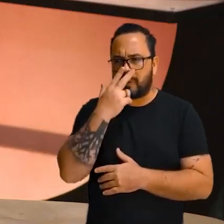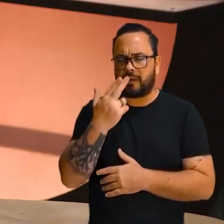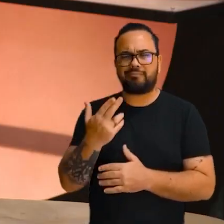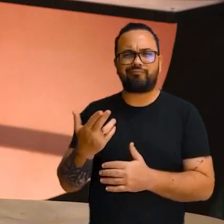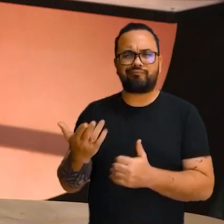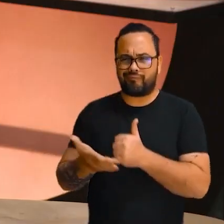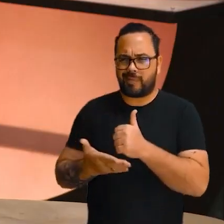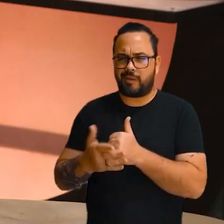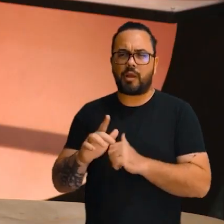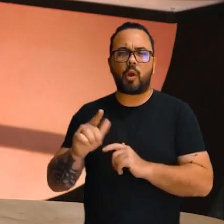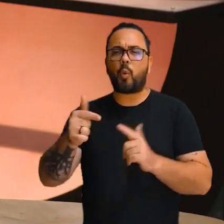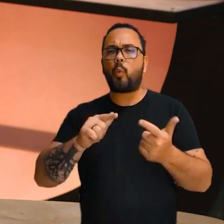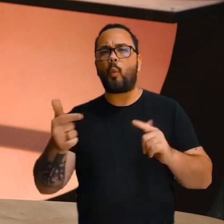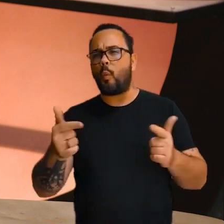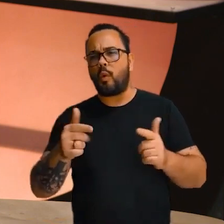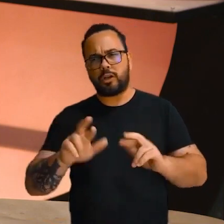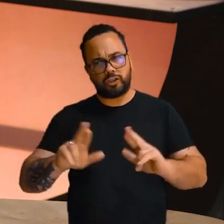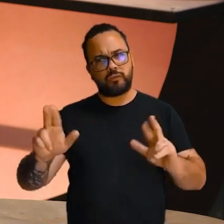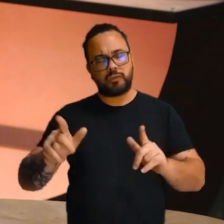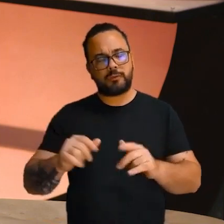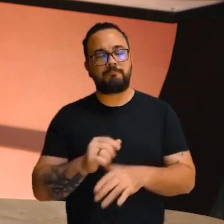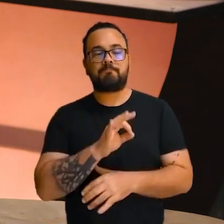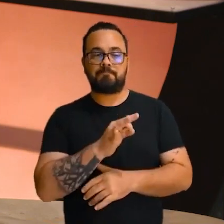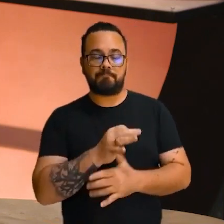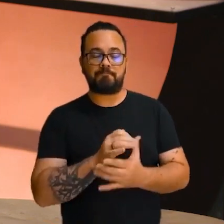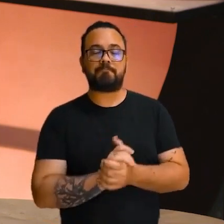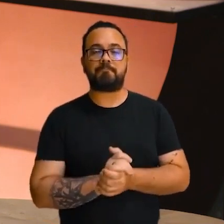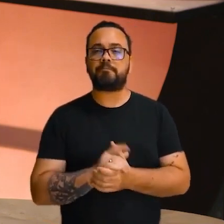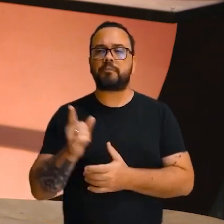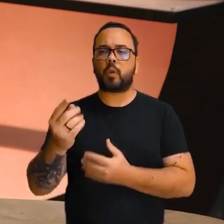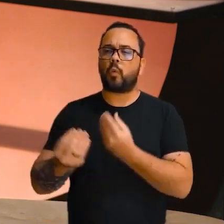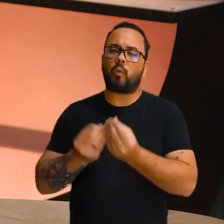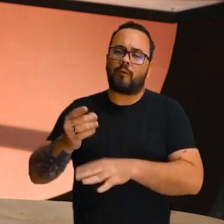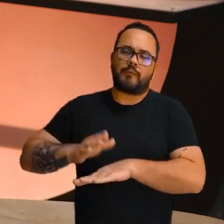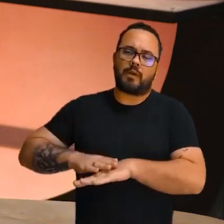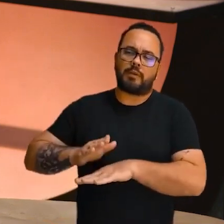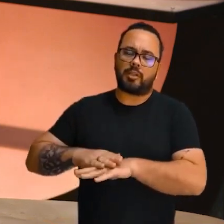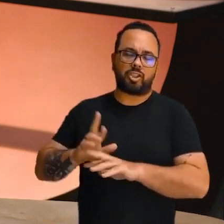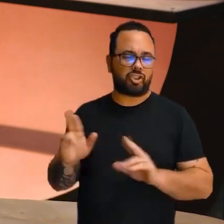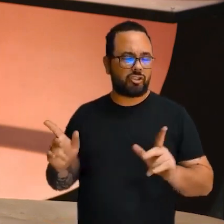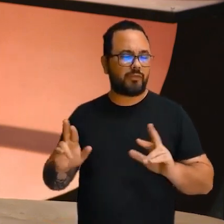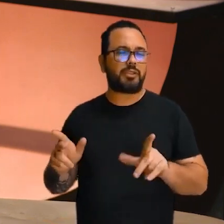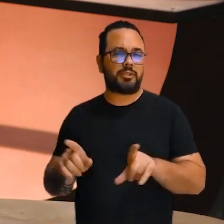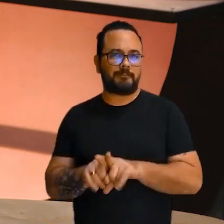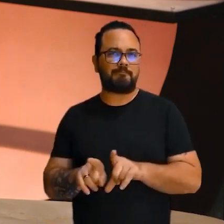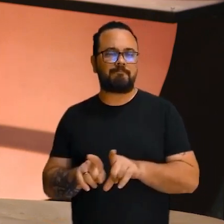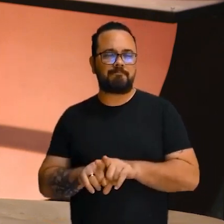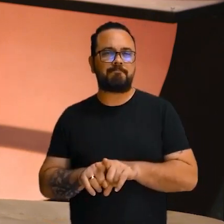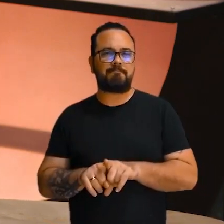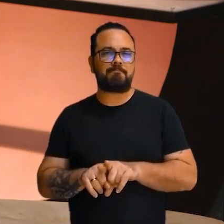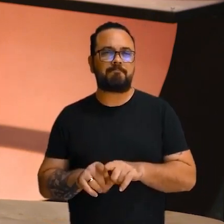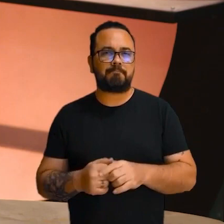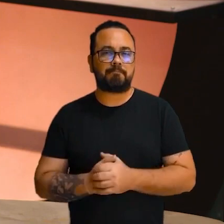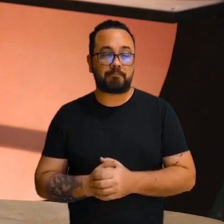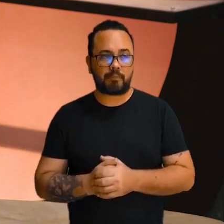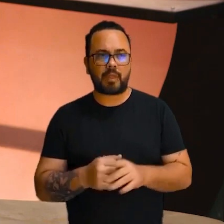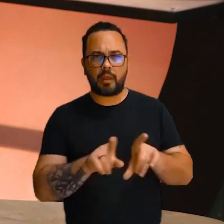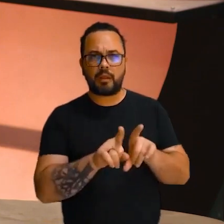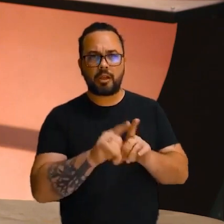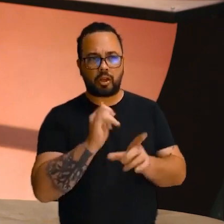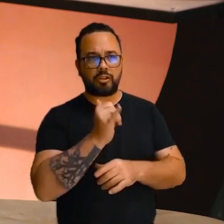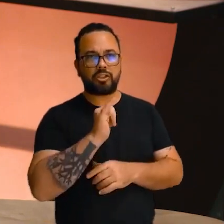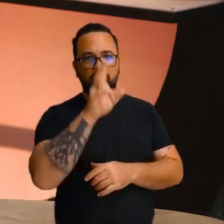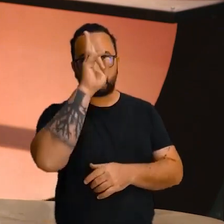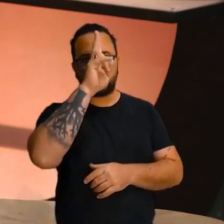é pra outra pessoa, né? Exato. E a maneira como você vai fazer soa diferente, né, de outra... É. De posso contar uma história que eu contei